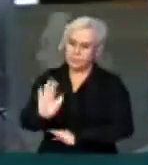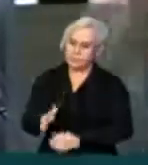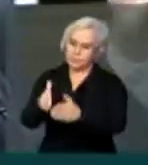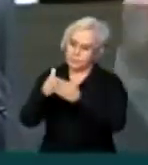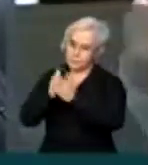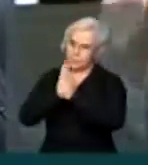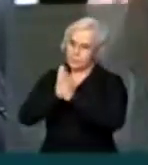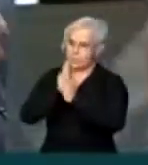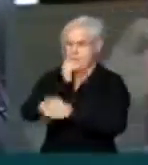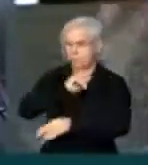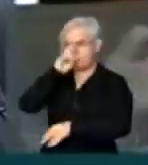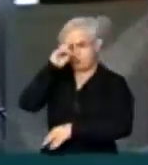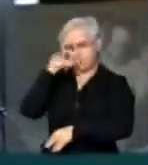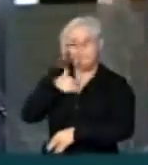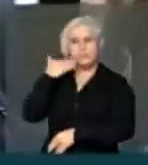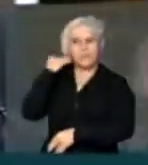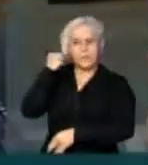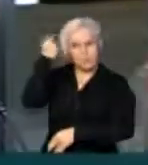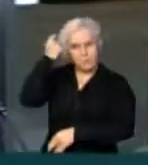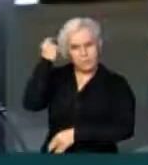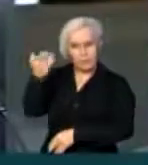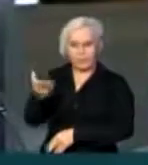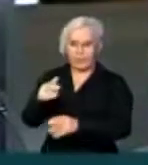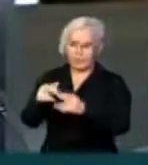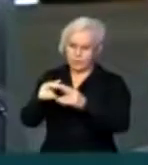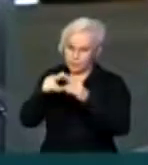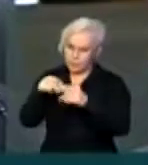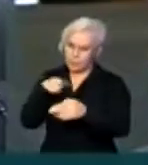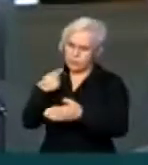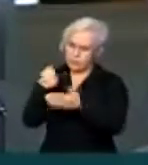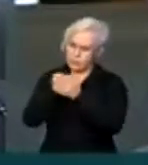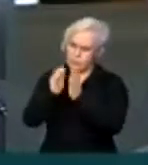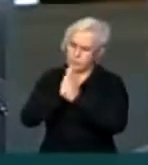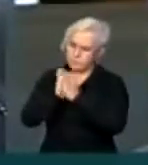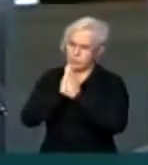Vossa Excelência e sei da preocupação de Vossa Excelência. Por isso nós estamos apelando para que votemos esse projeto.